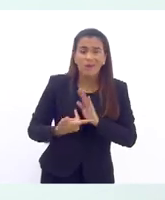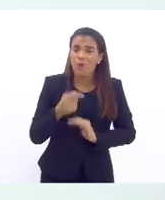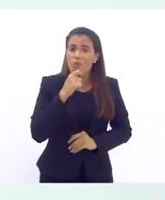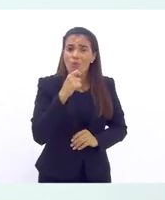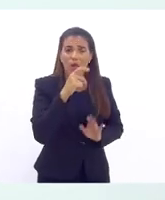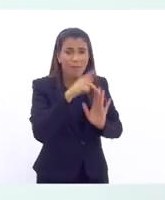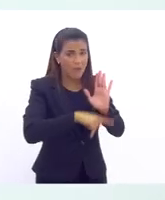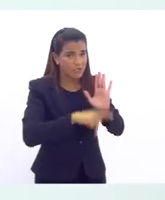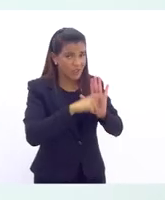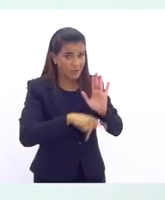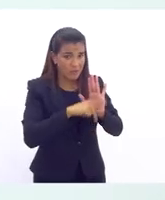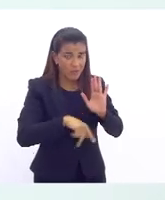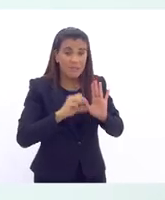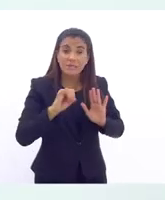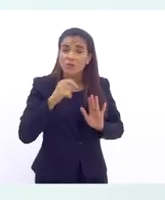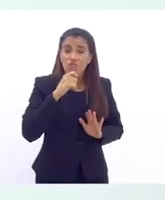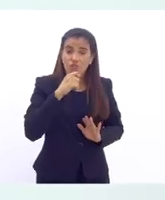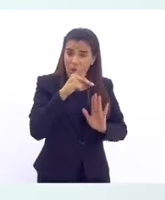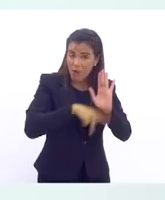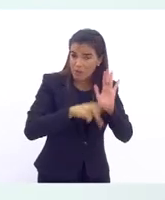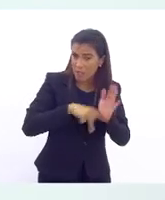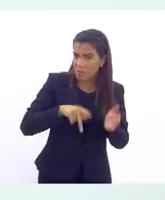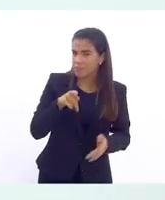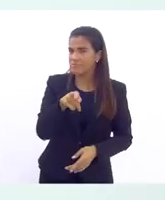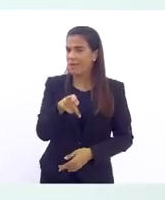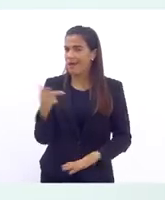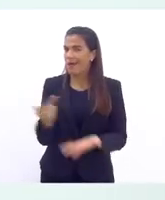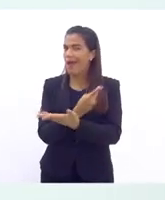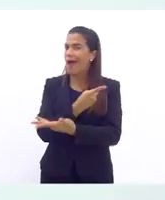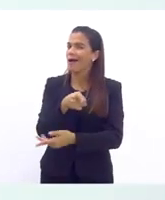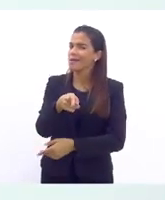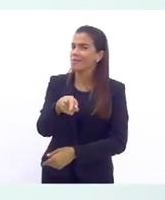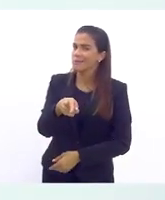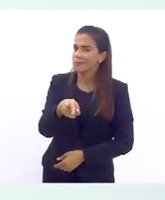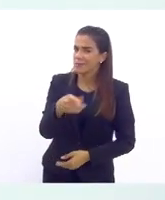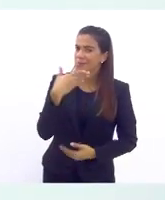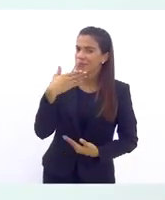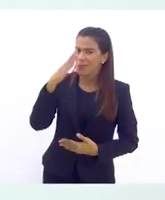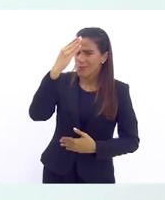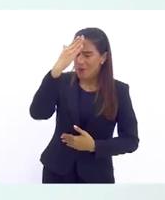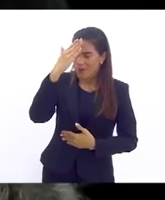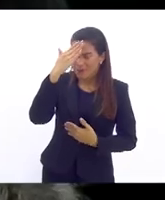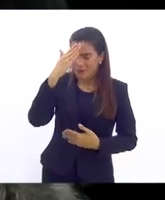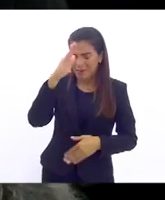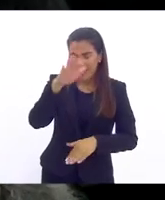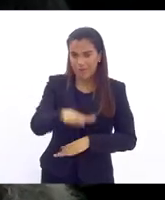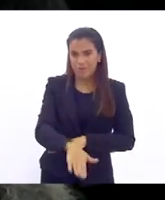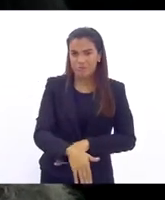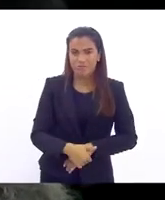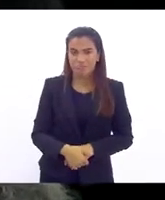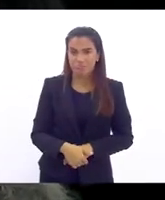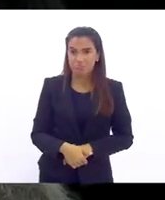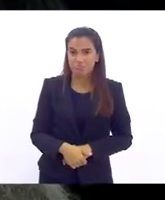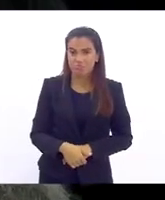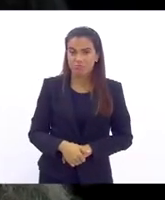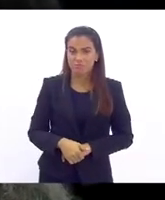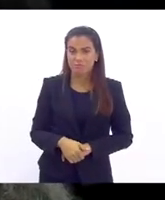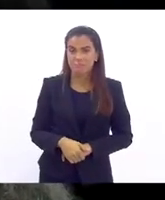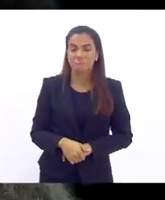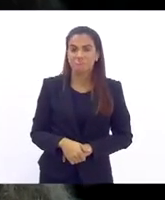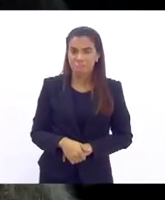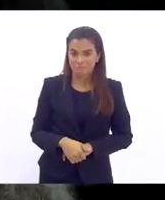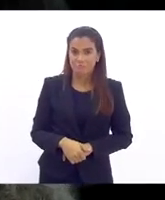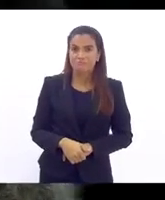projeto você não tem projeto tem alguma coisa errada então a gente precisa de apoio Obrigada boa tarde beijo Ricardo